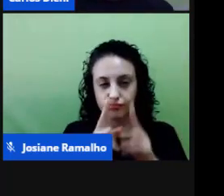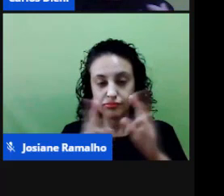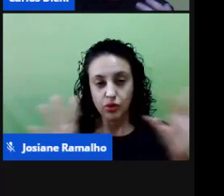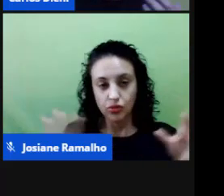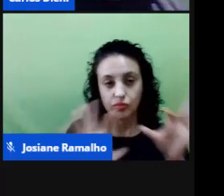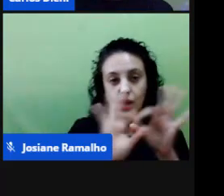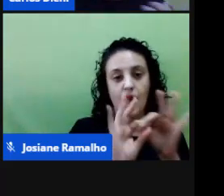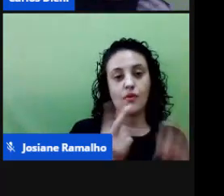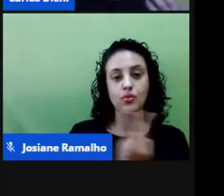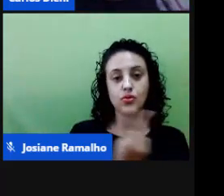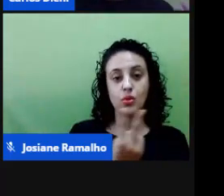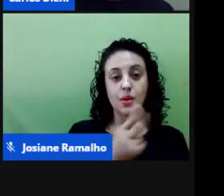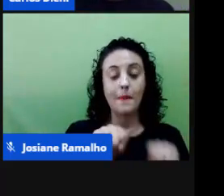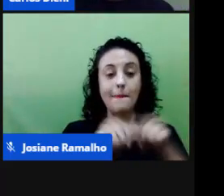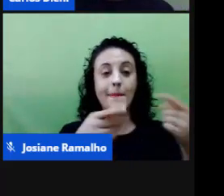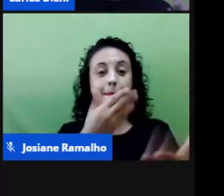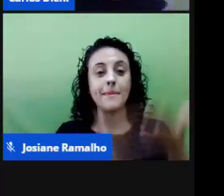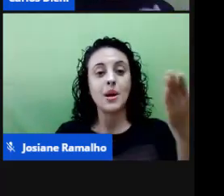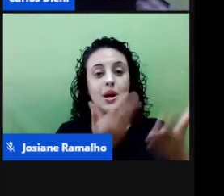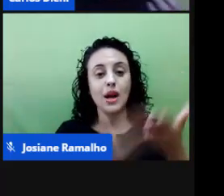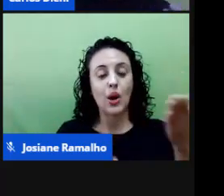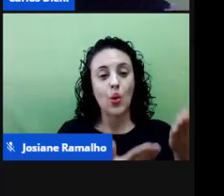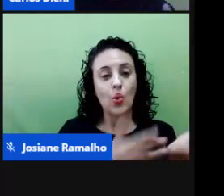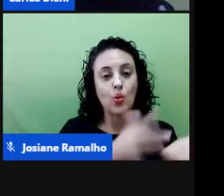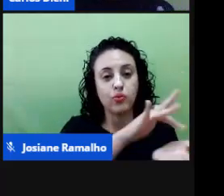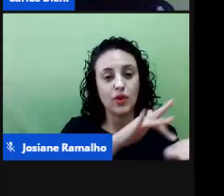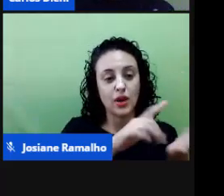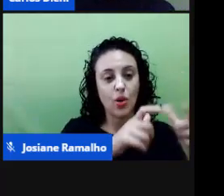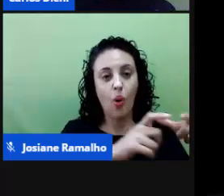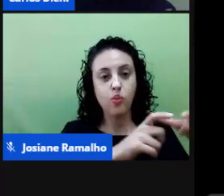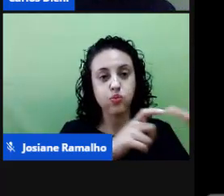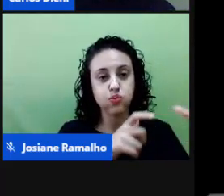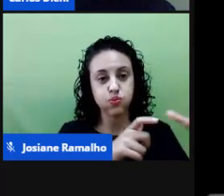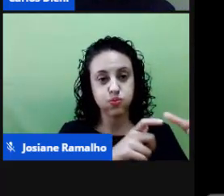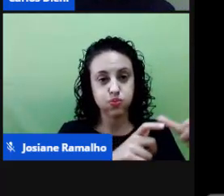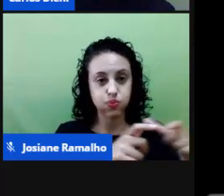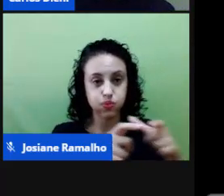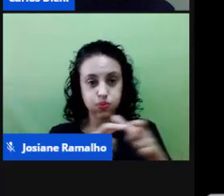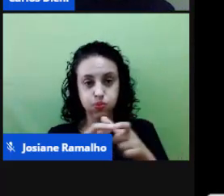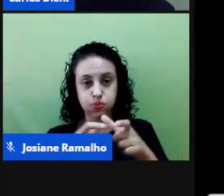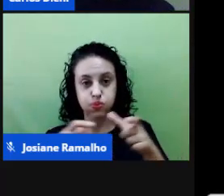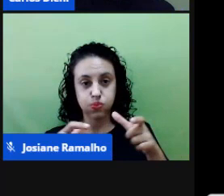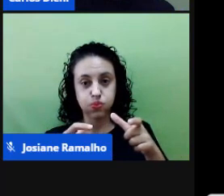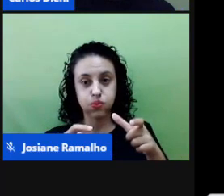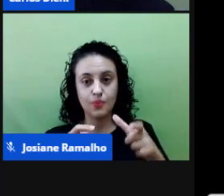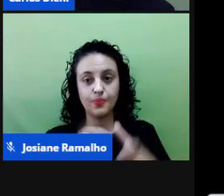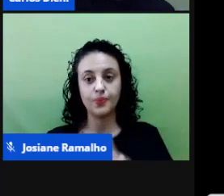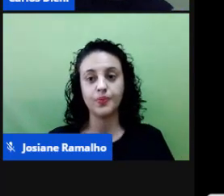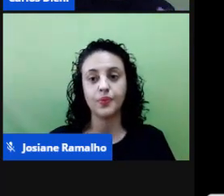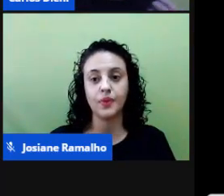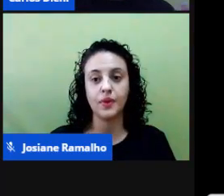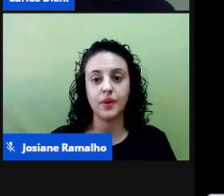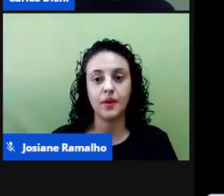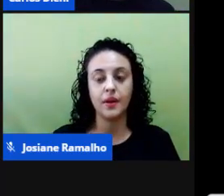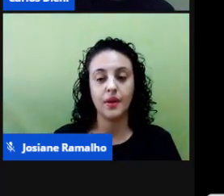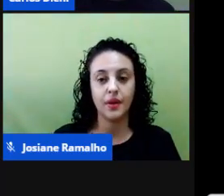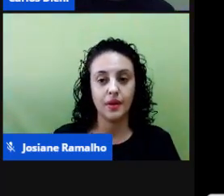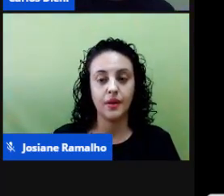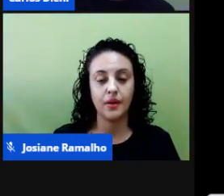tem essa questão da reconstituição histórica, e por isso ele é muito importante